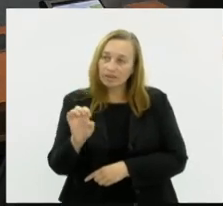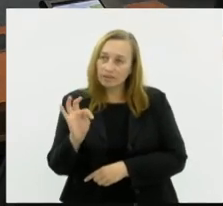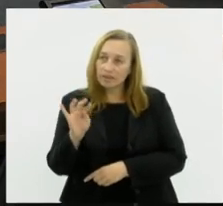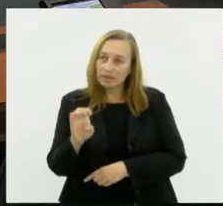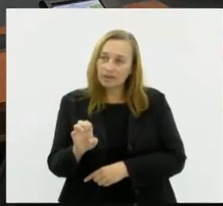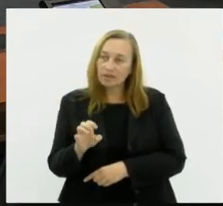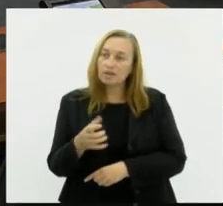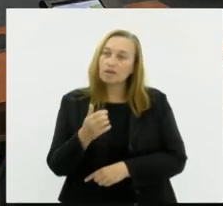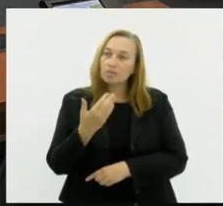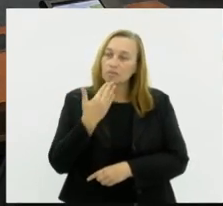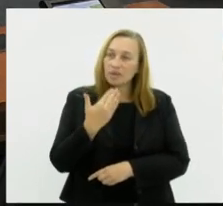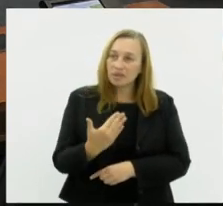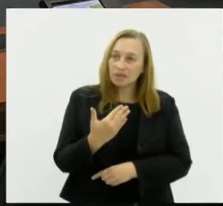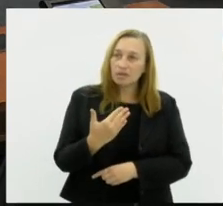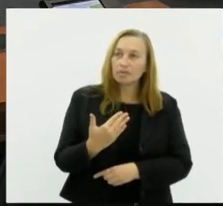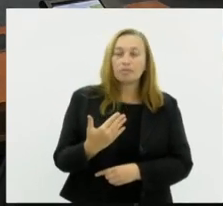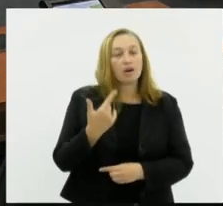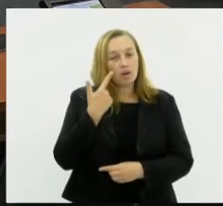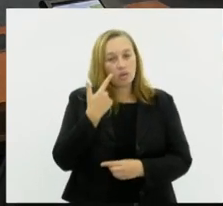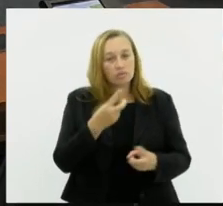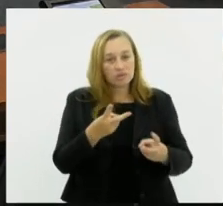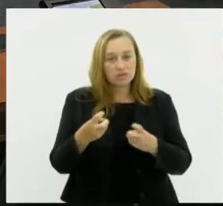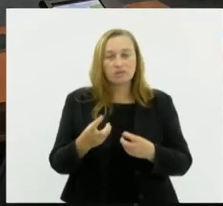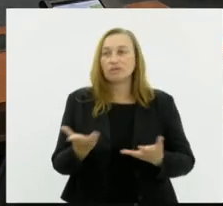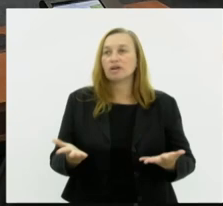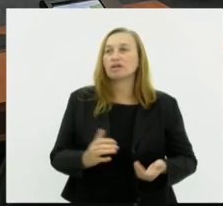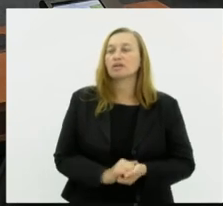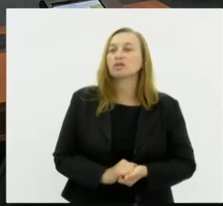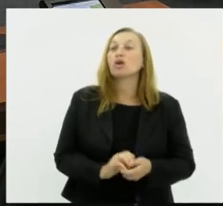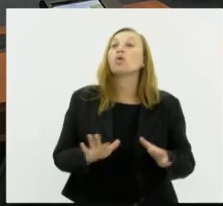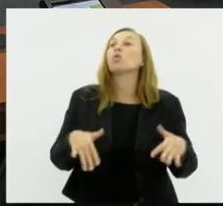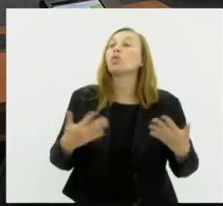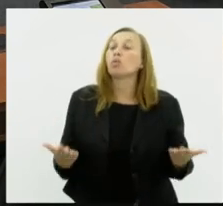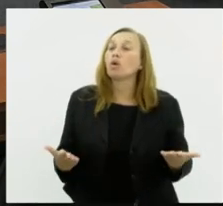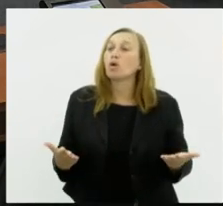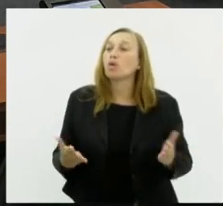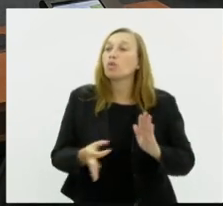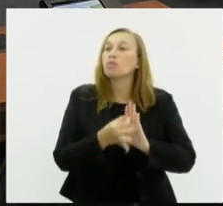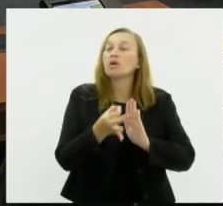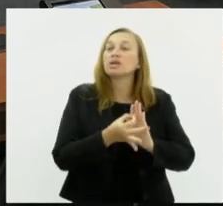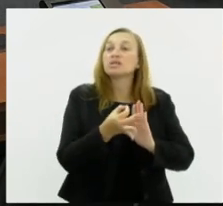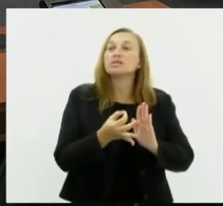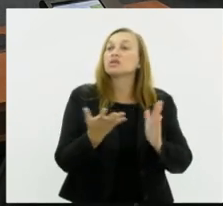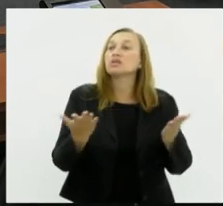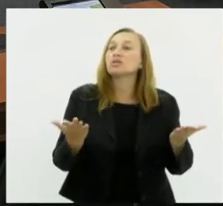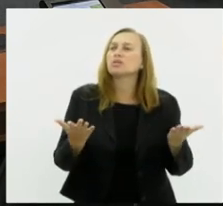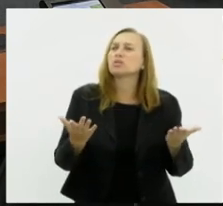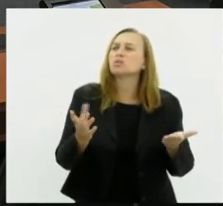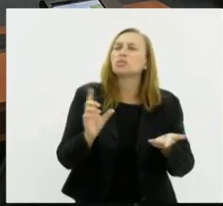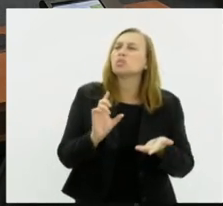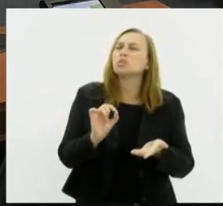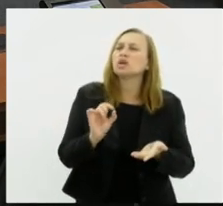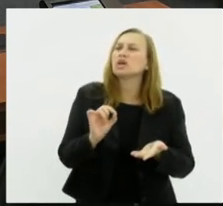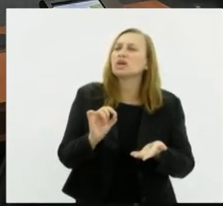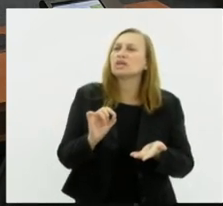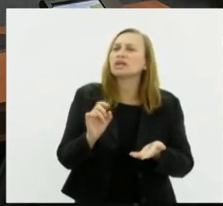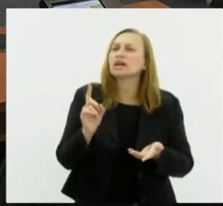chama. Vovó viu a uva. Qual o parecer que Vossa Excelência quer dar? O que não está sendo